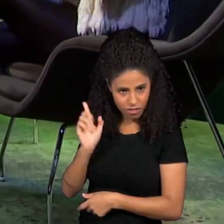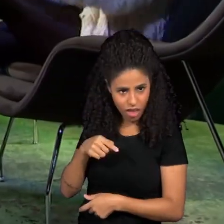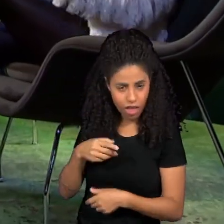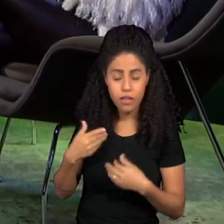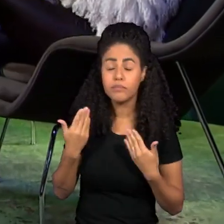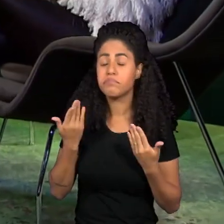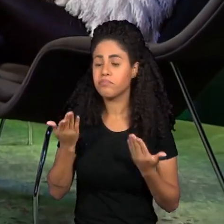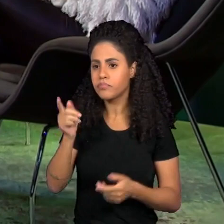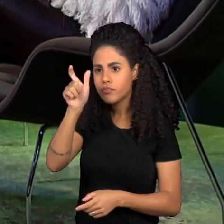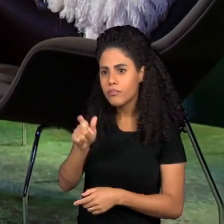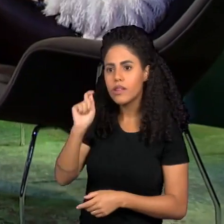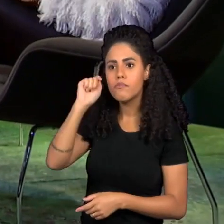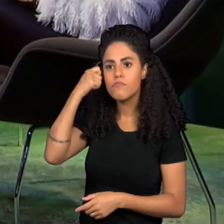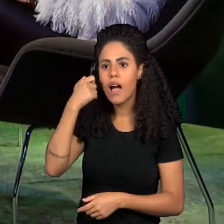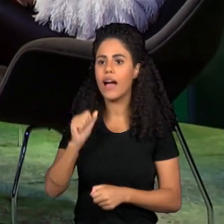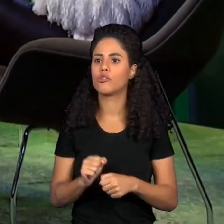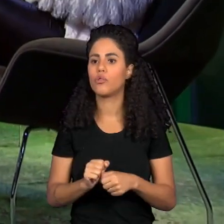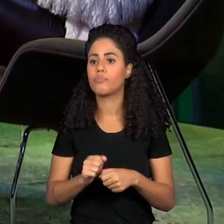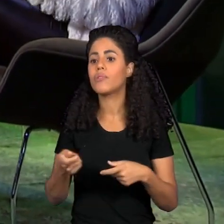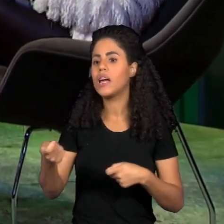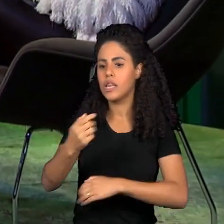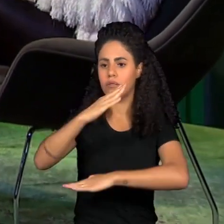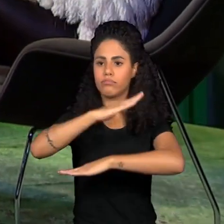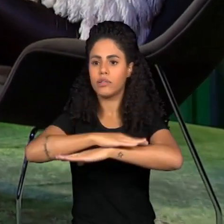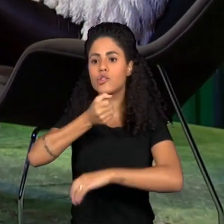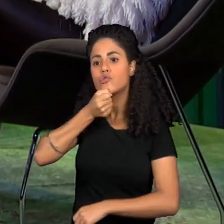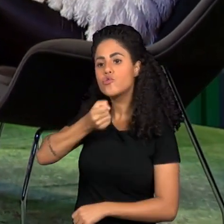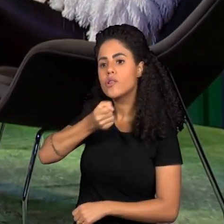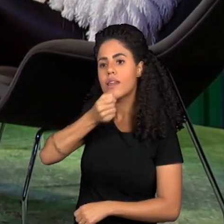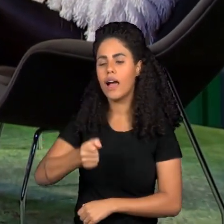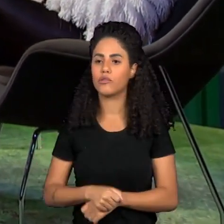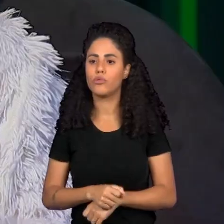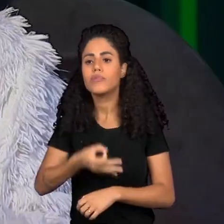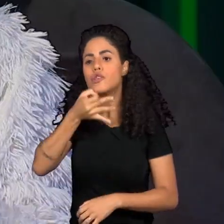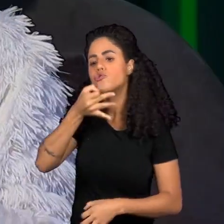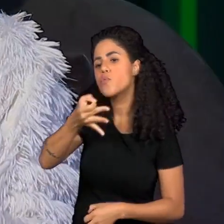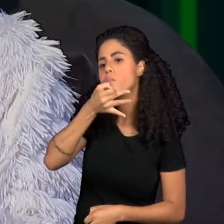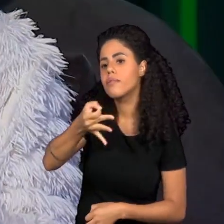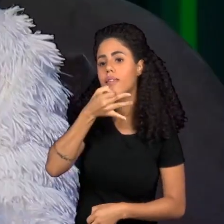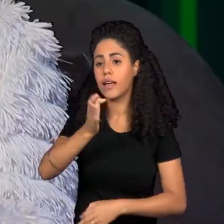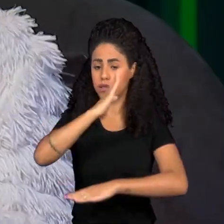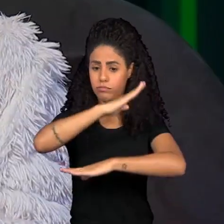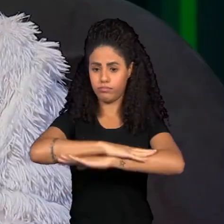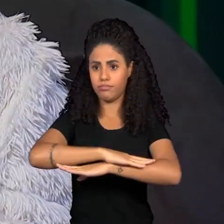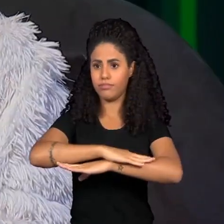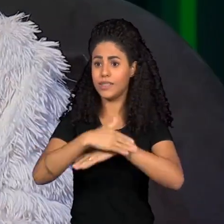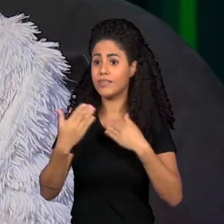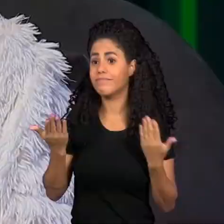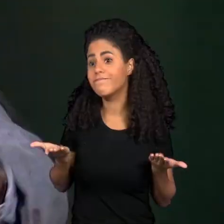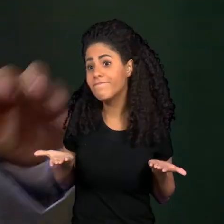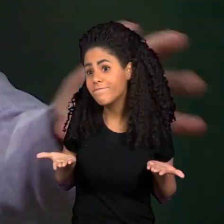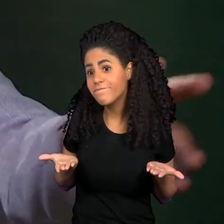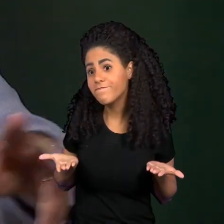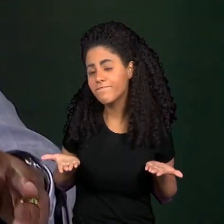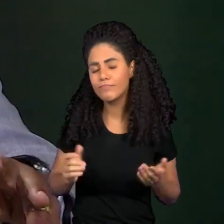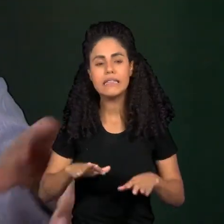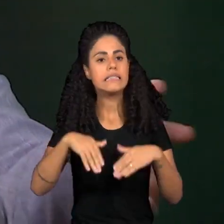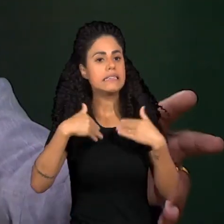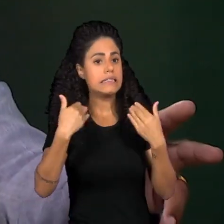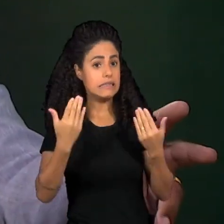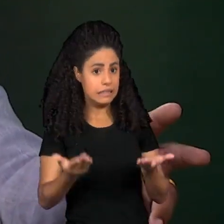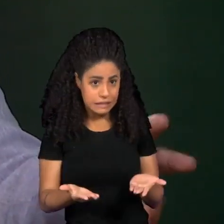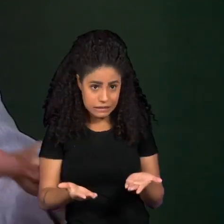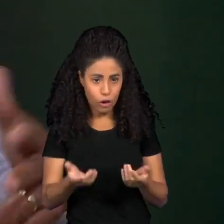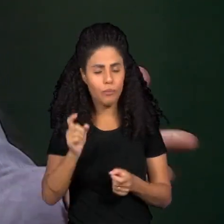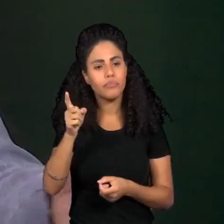preto numa banca de jornalistas, numa banca de comentaristas, não está dando mais. Agora, Elisa, o Paulo está dizendo que